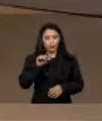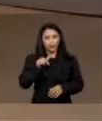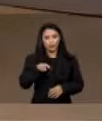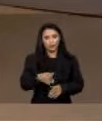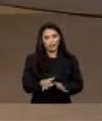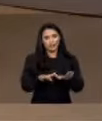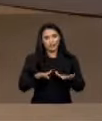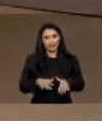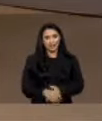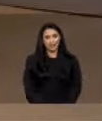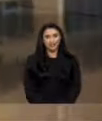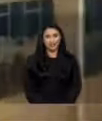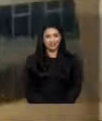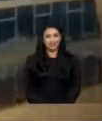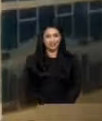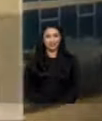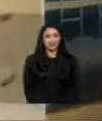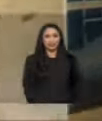direto do plenário.